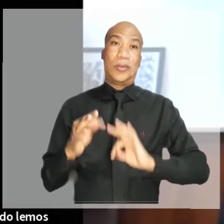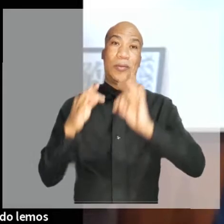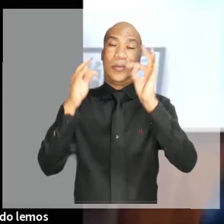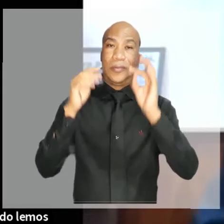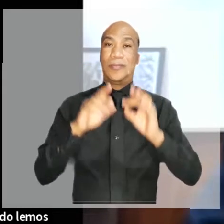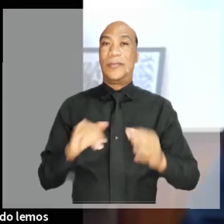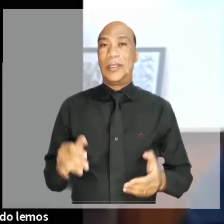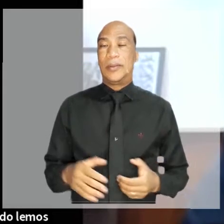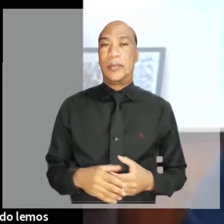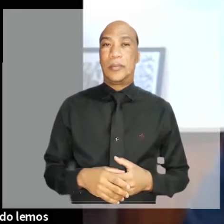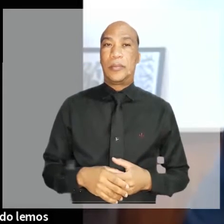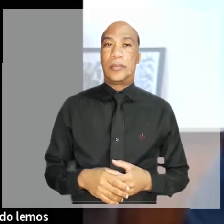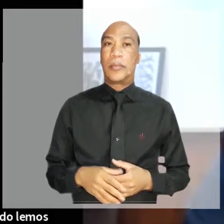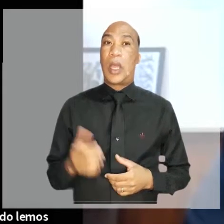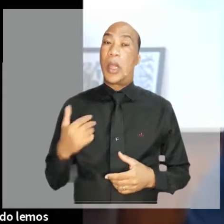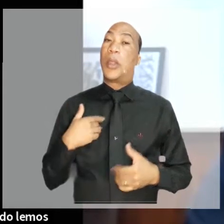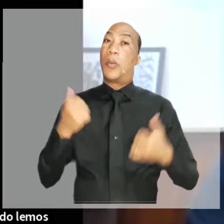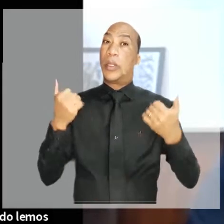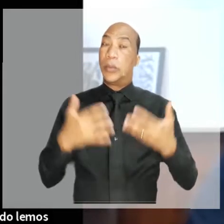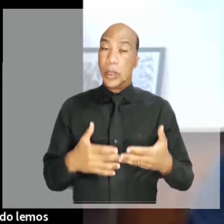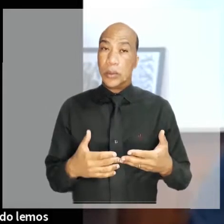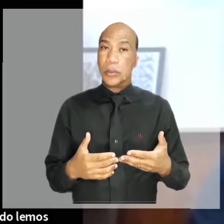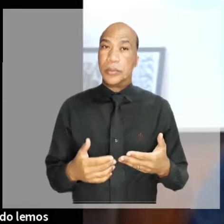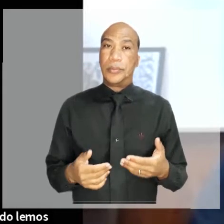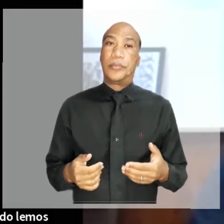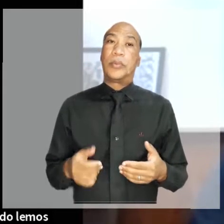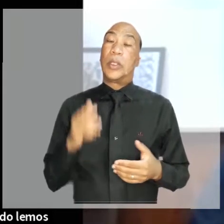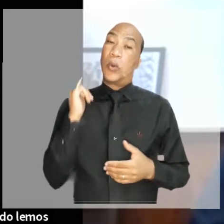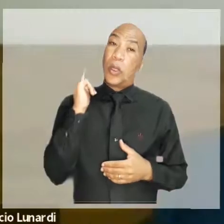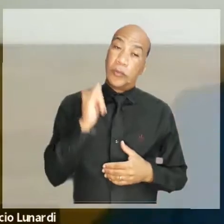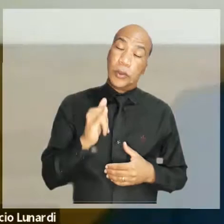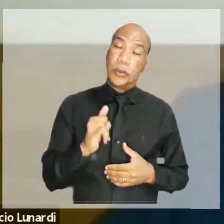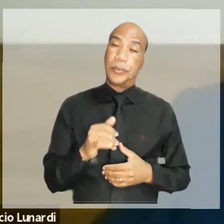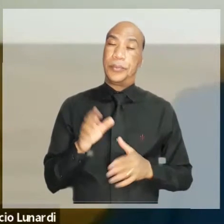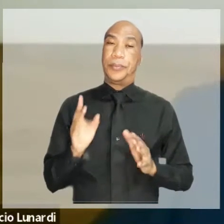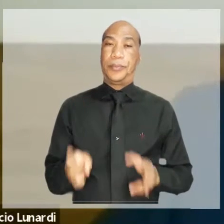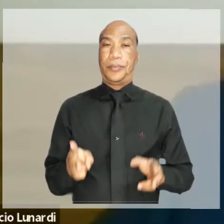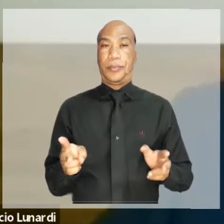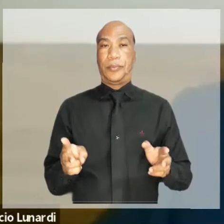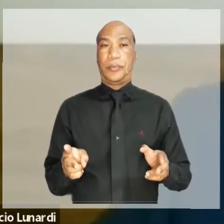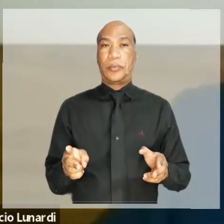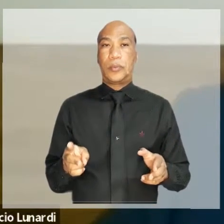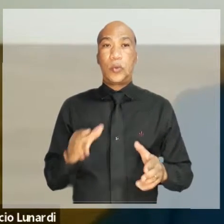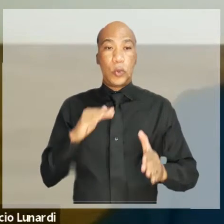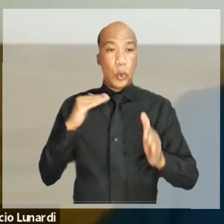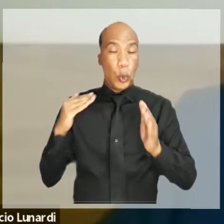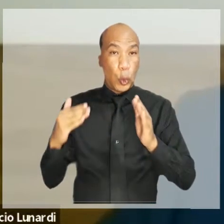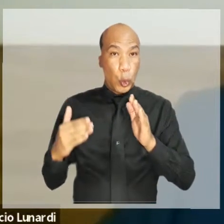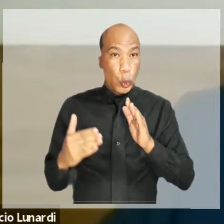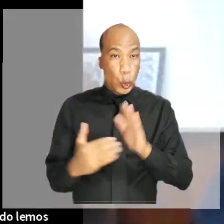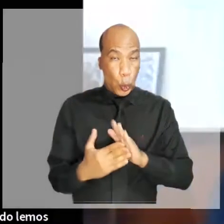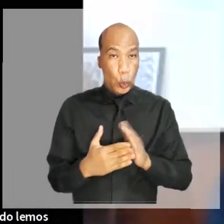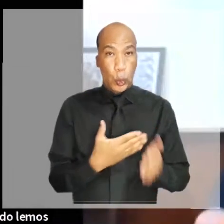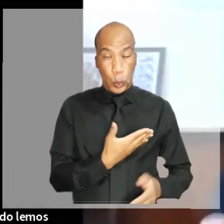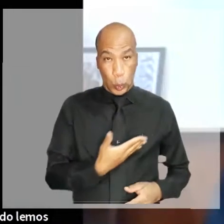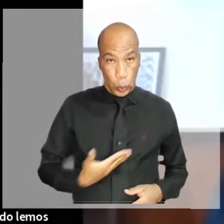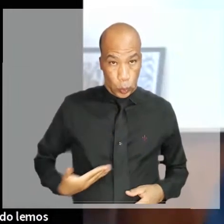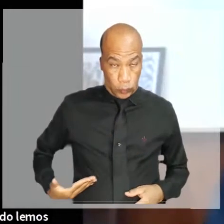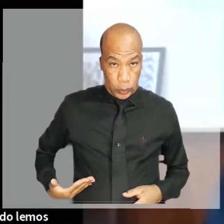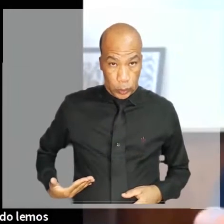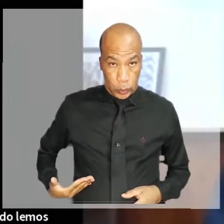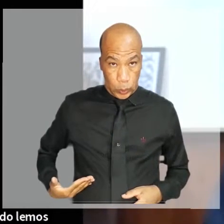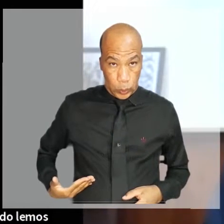essa primeira fase, eu sempre digo, doutor Fabrício, que todo governo terá de se converter em